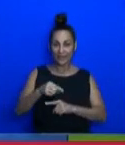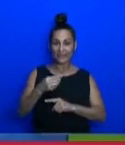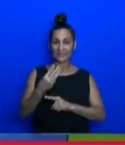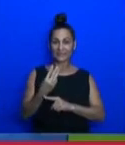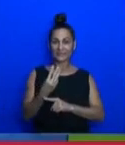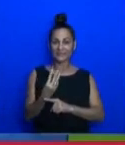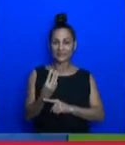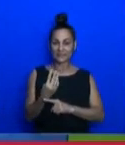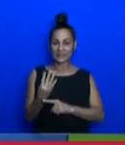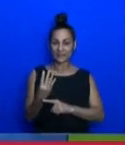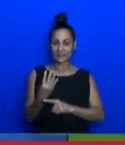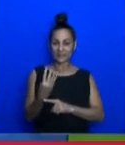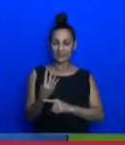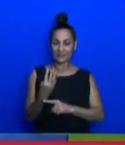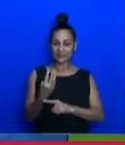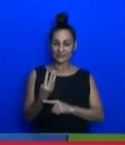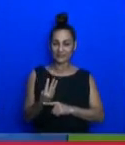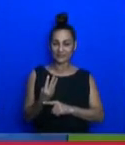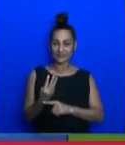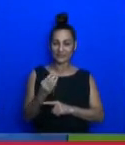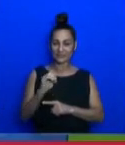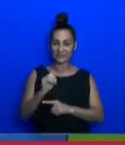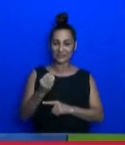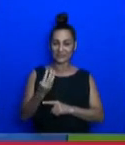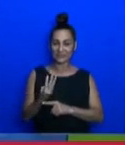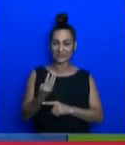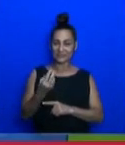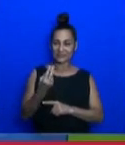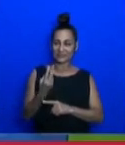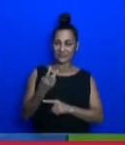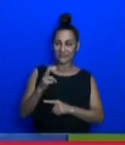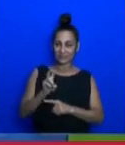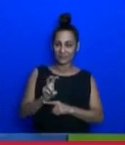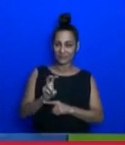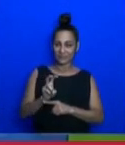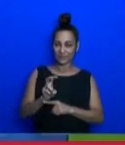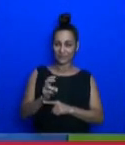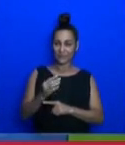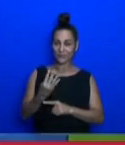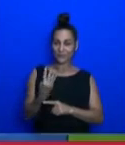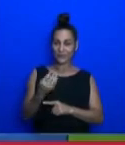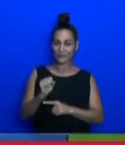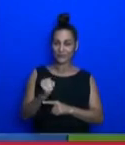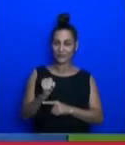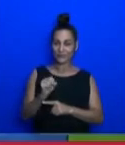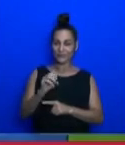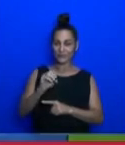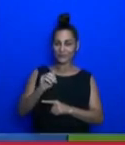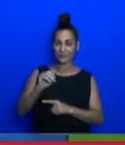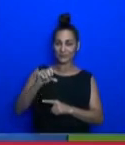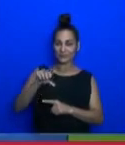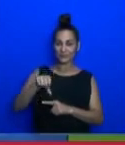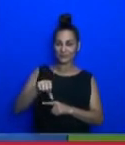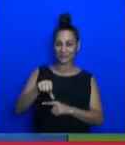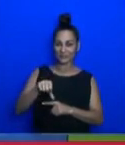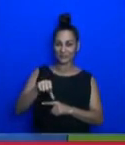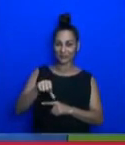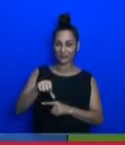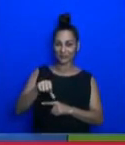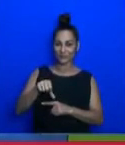foram 34, 43, 03, 25, 48